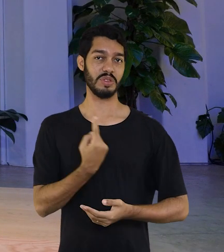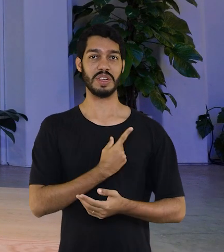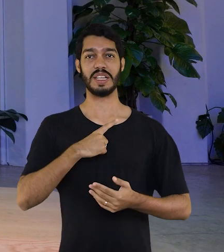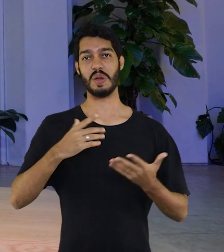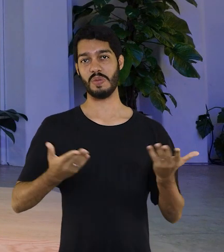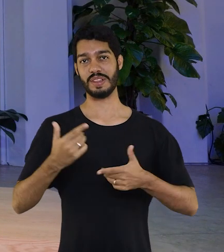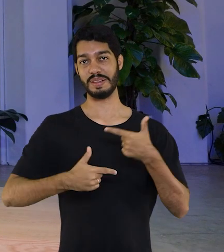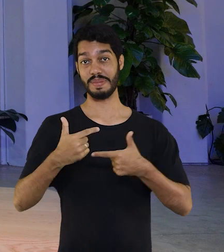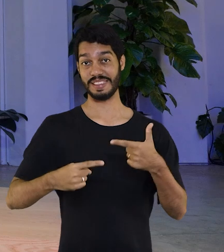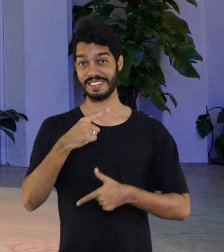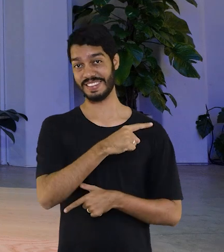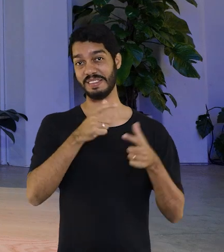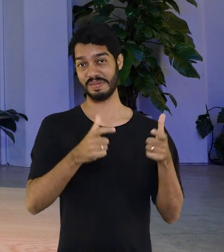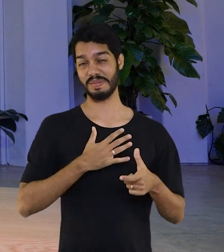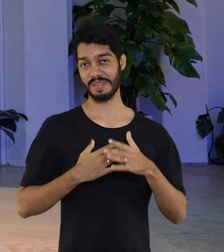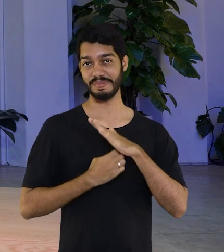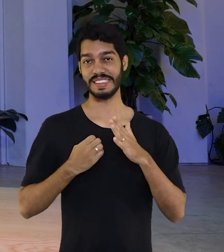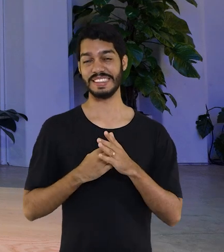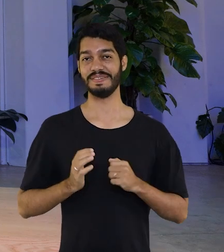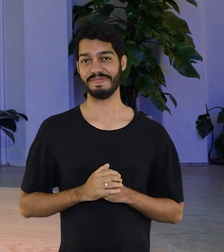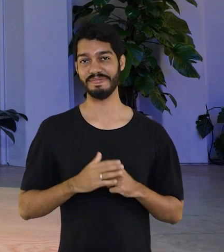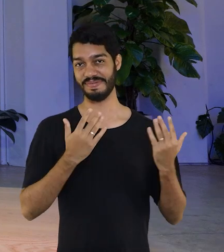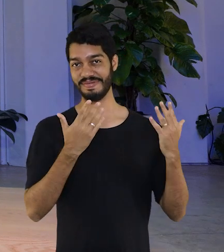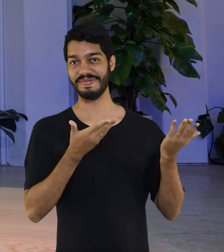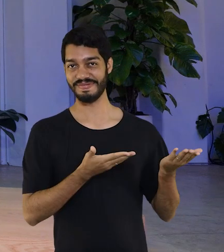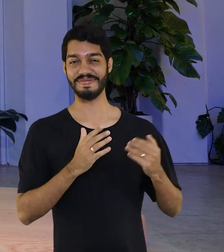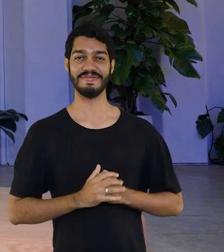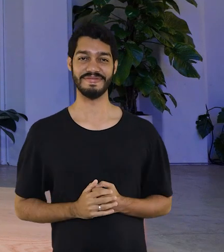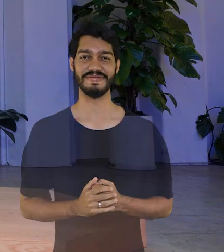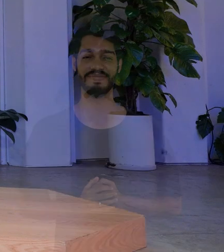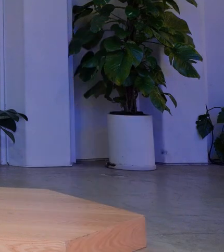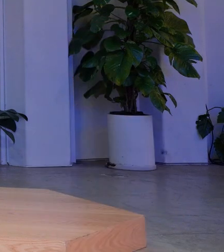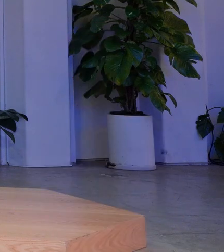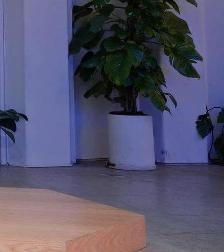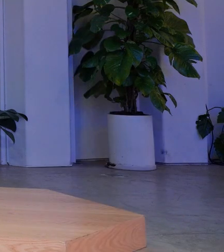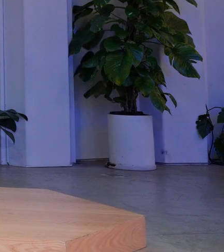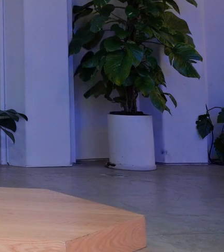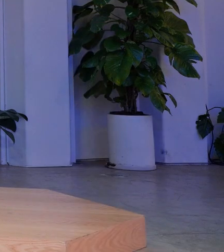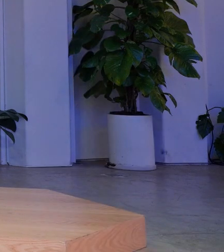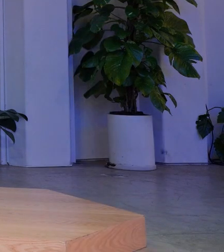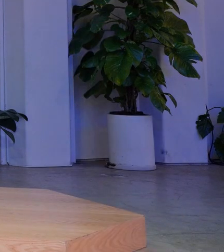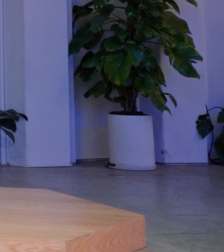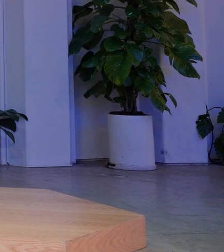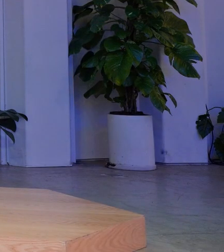atuo nisso hoje lá na Domingues e Pinho Contadores. Tá bom? Palmas para o agora. Obrigado.